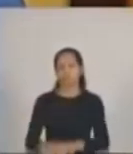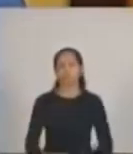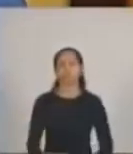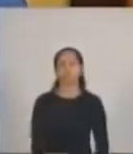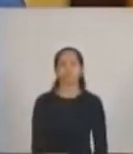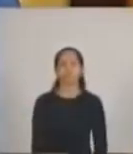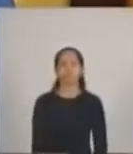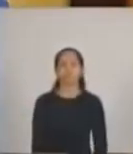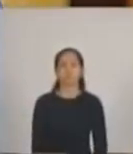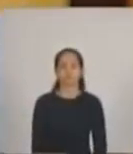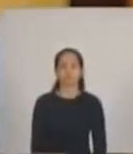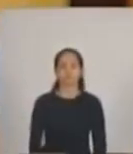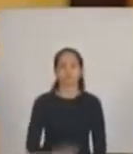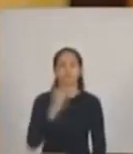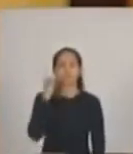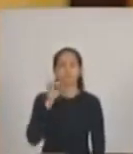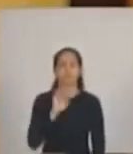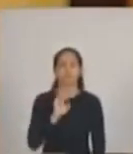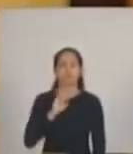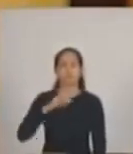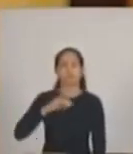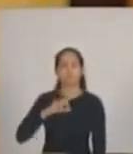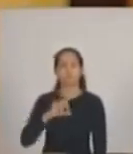Doutor Emílio.